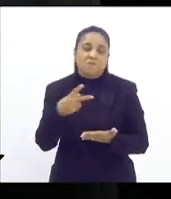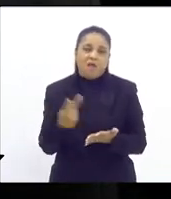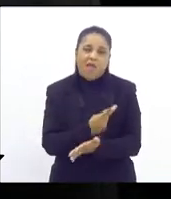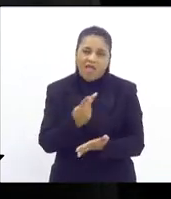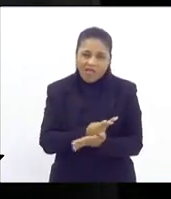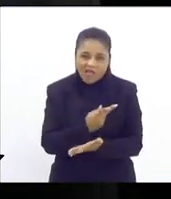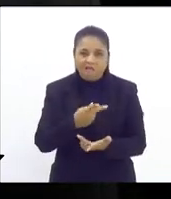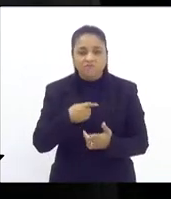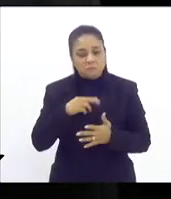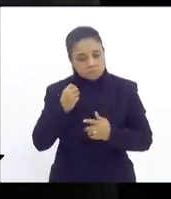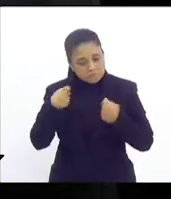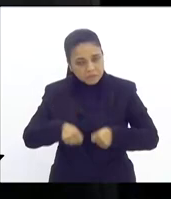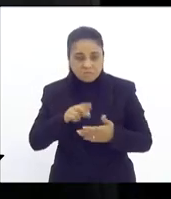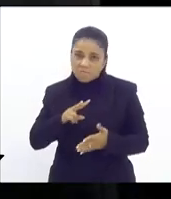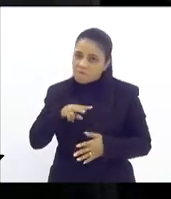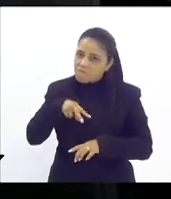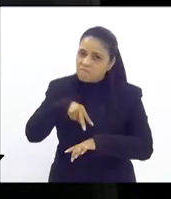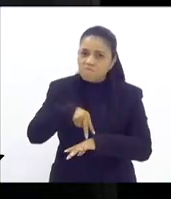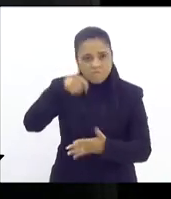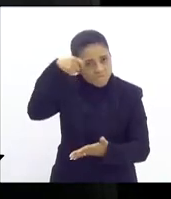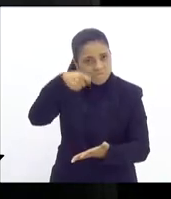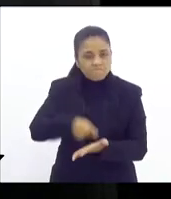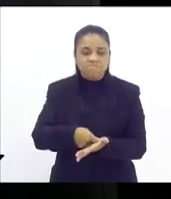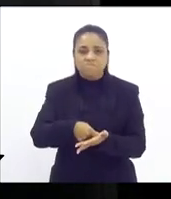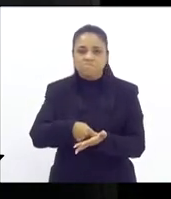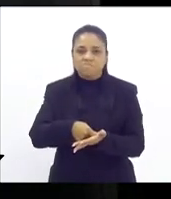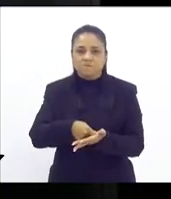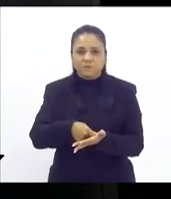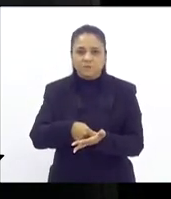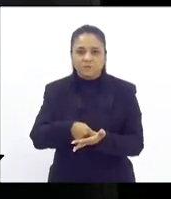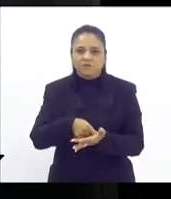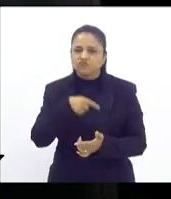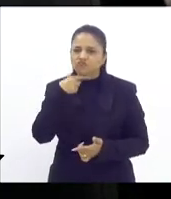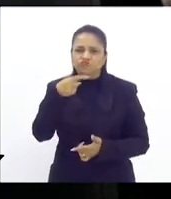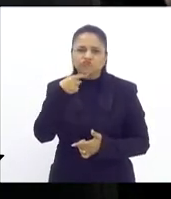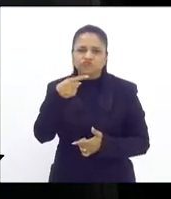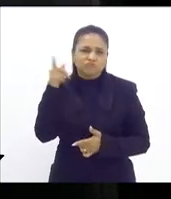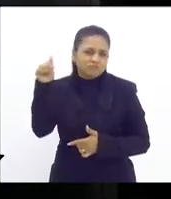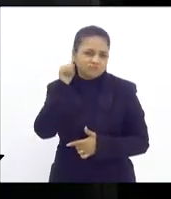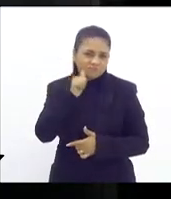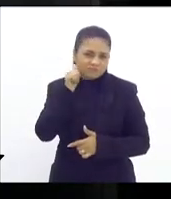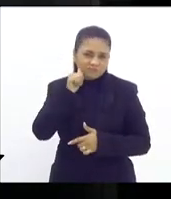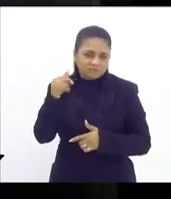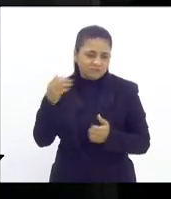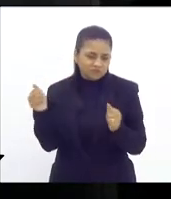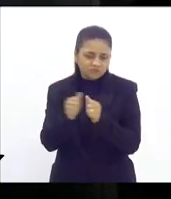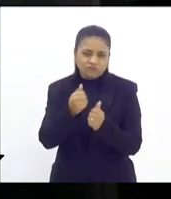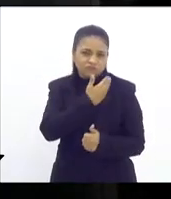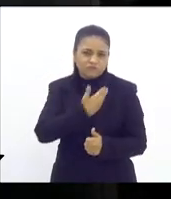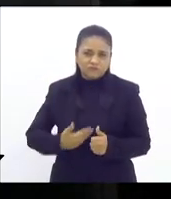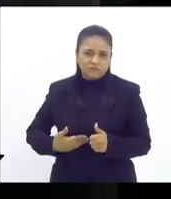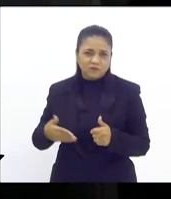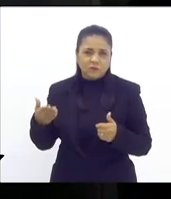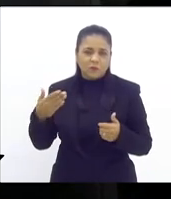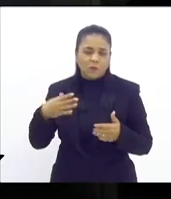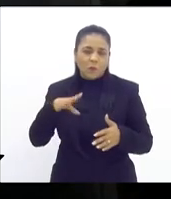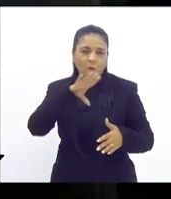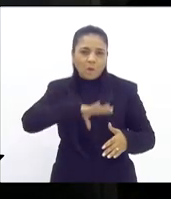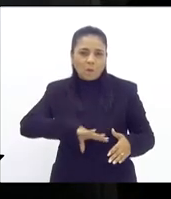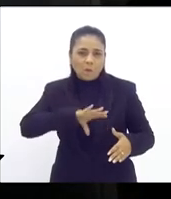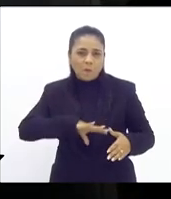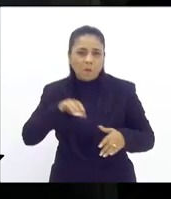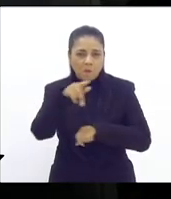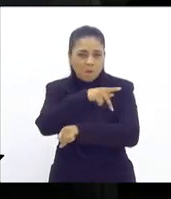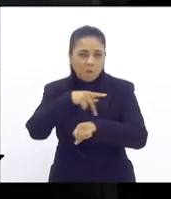que ser firme certo como você falou né Não adianta ela tá lá com o nosso Governador Cláudio Castro certo do bem